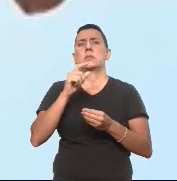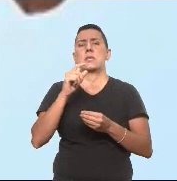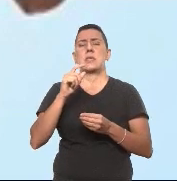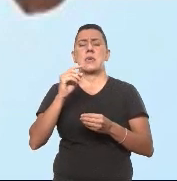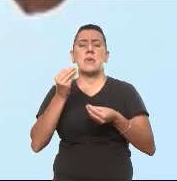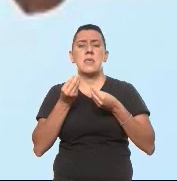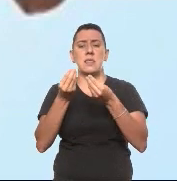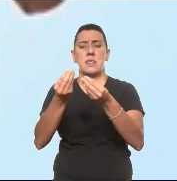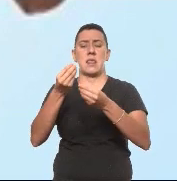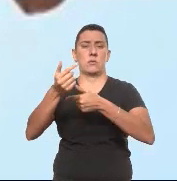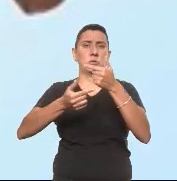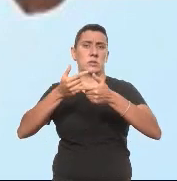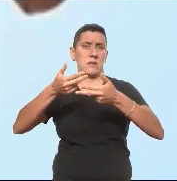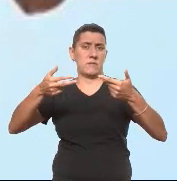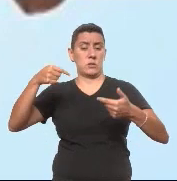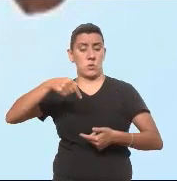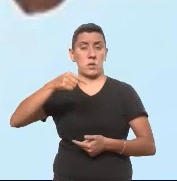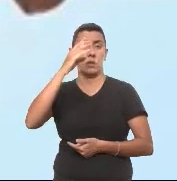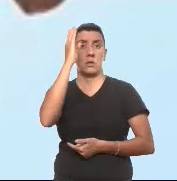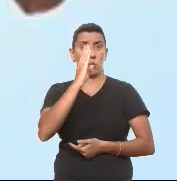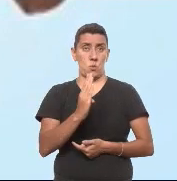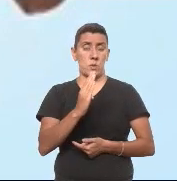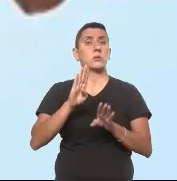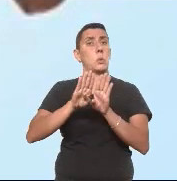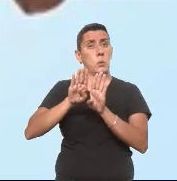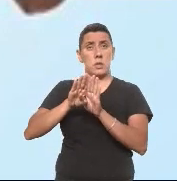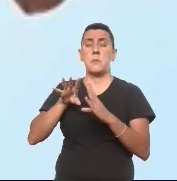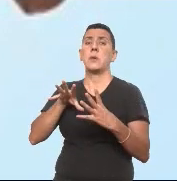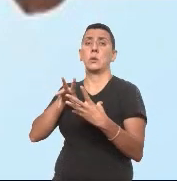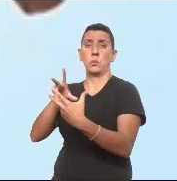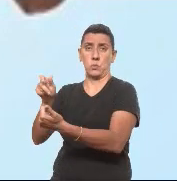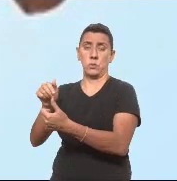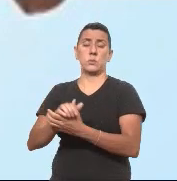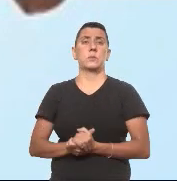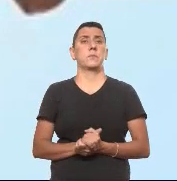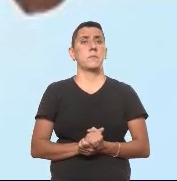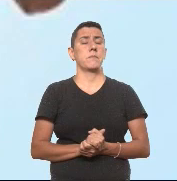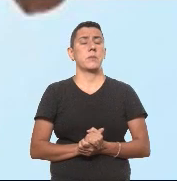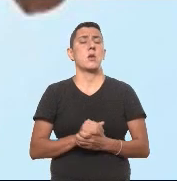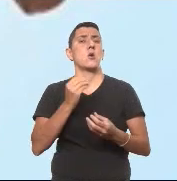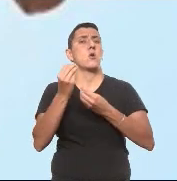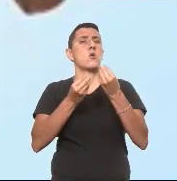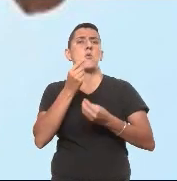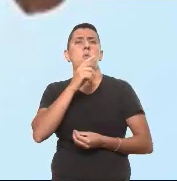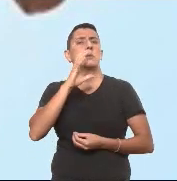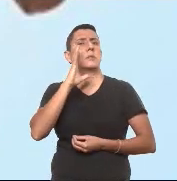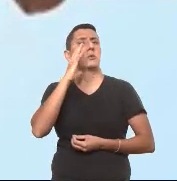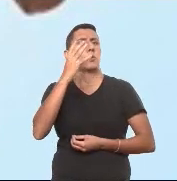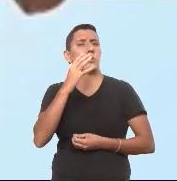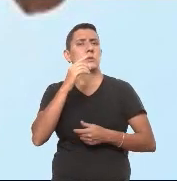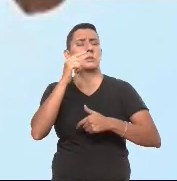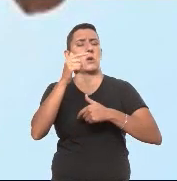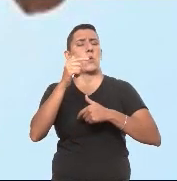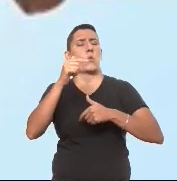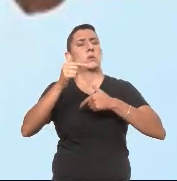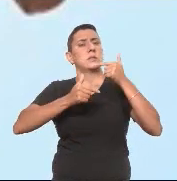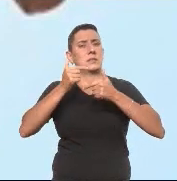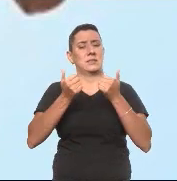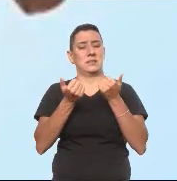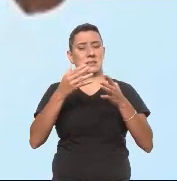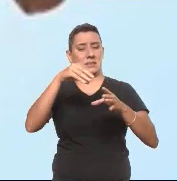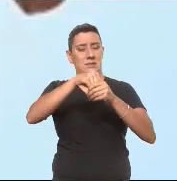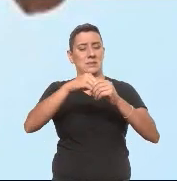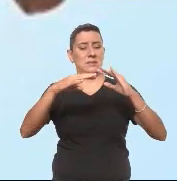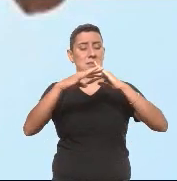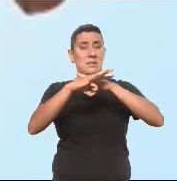gente já tem hoje e implementado no Brasil e no Brasil e no mundo é em termos de solução em termos de definição dos Mártires a gente pode